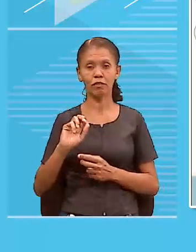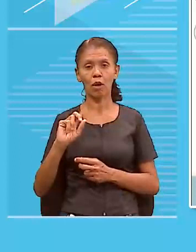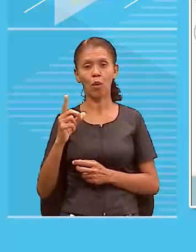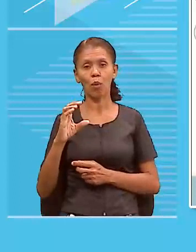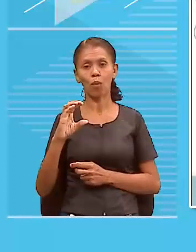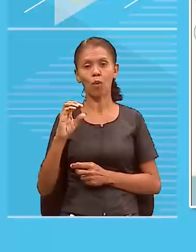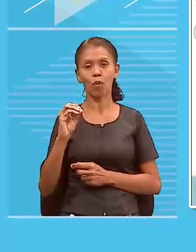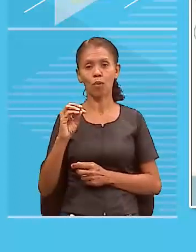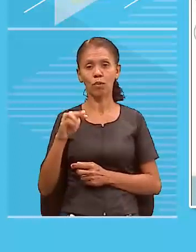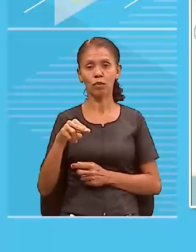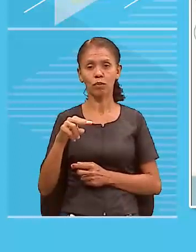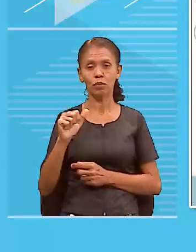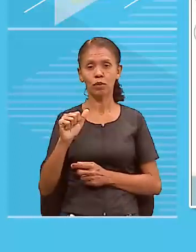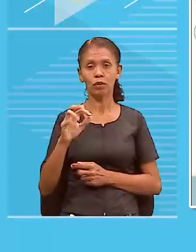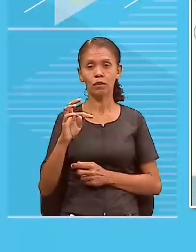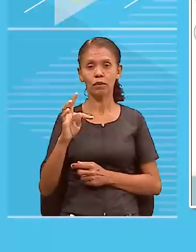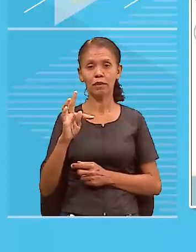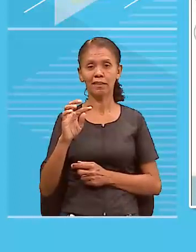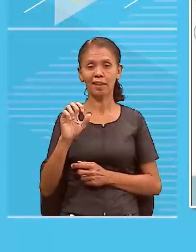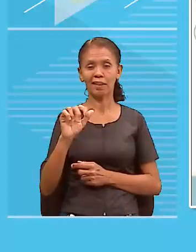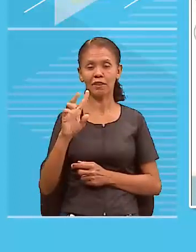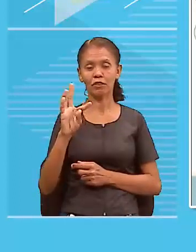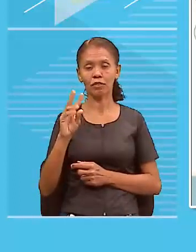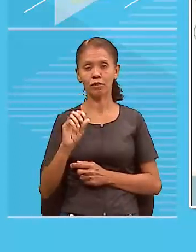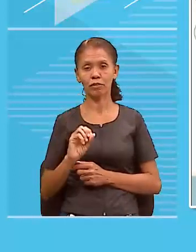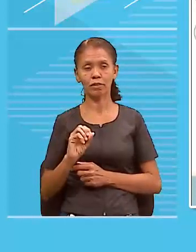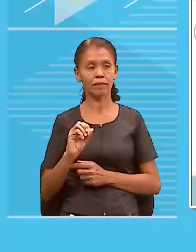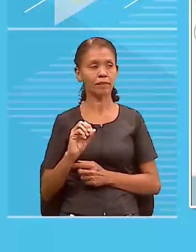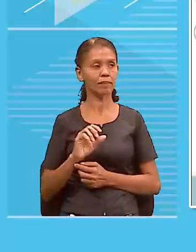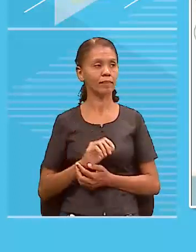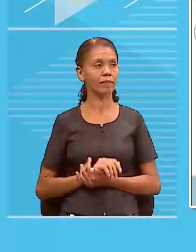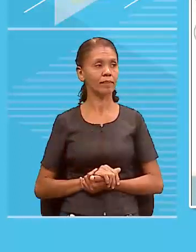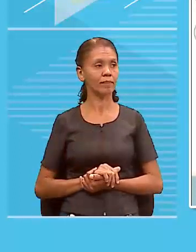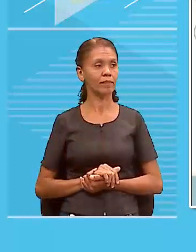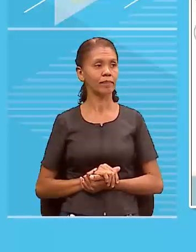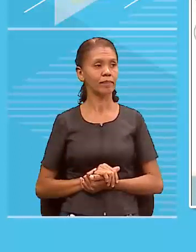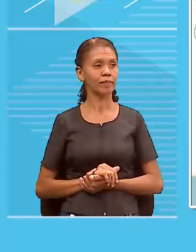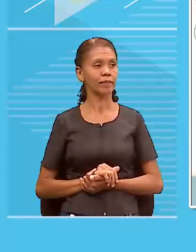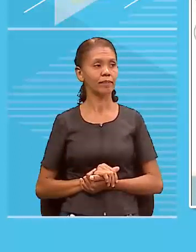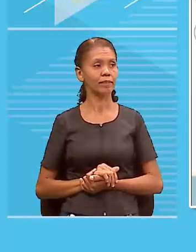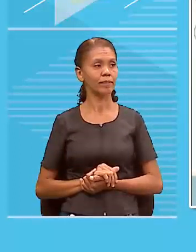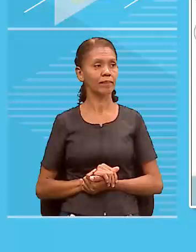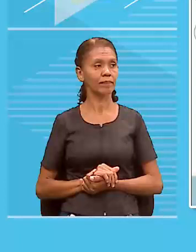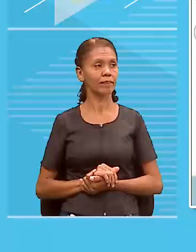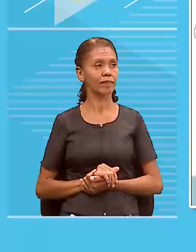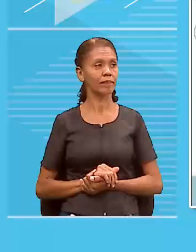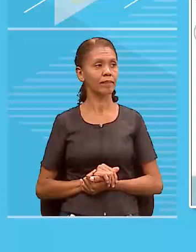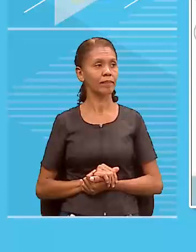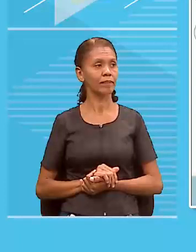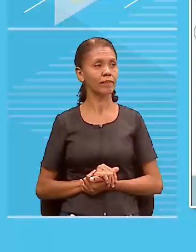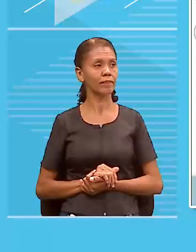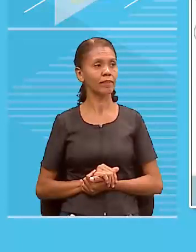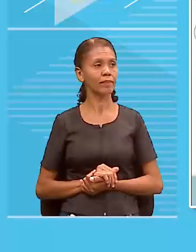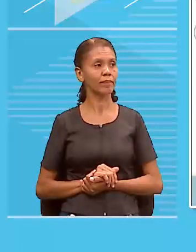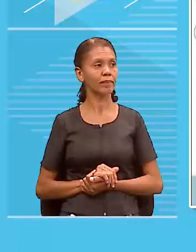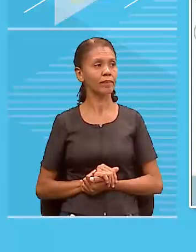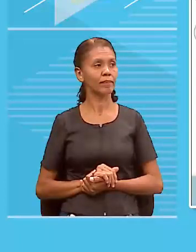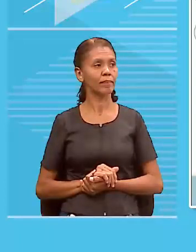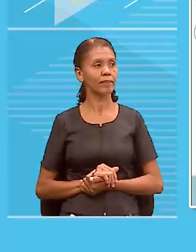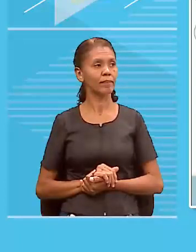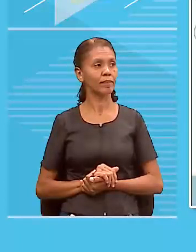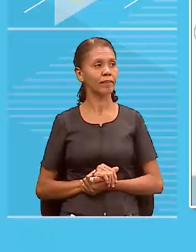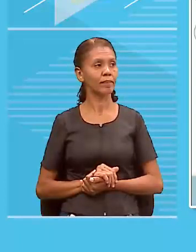características de vários textos a esse sentido denotativo e conotativo bom então vamos